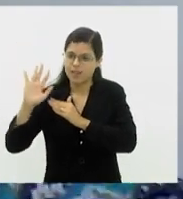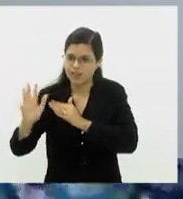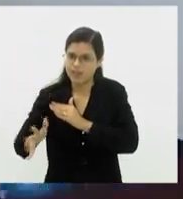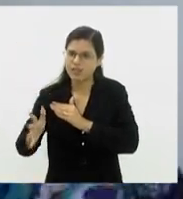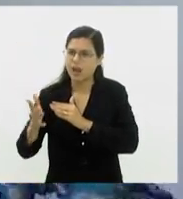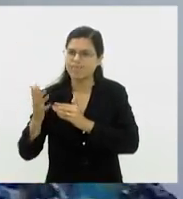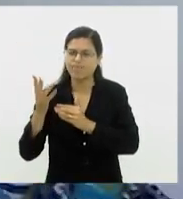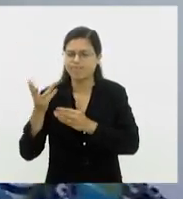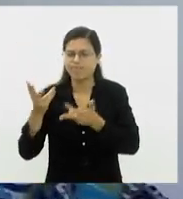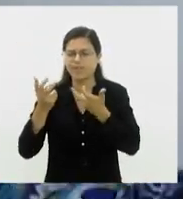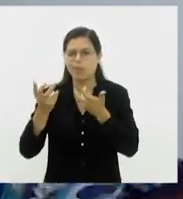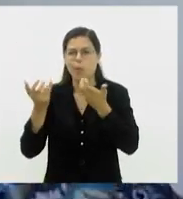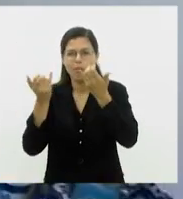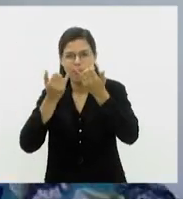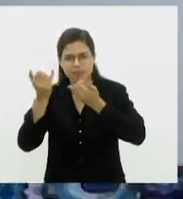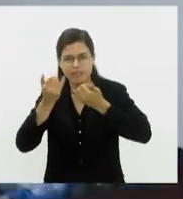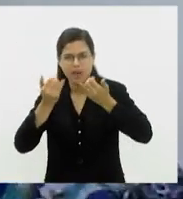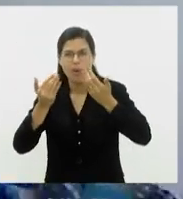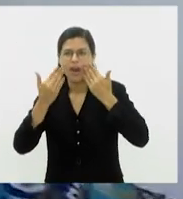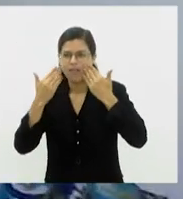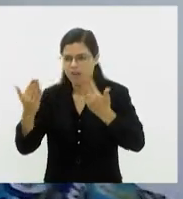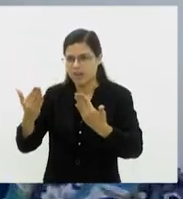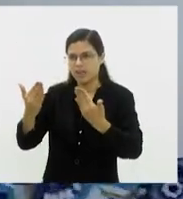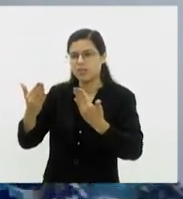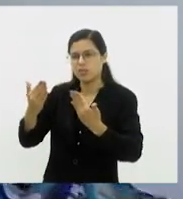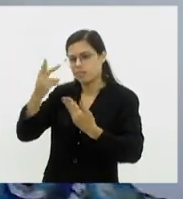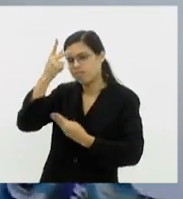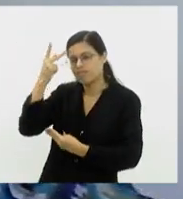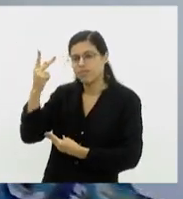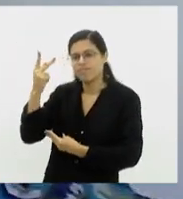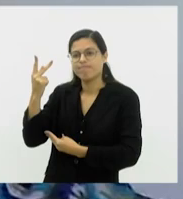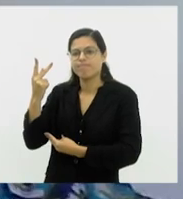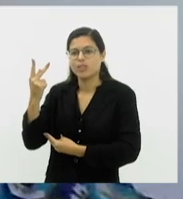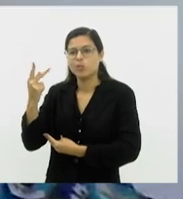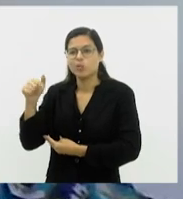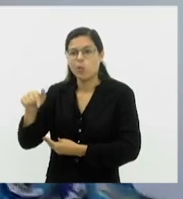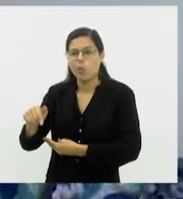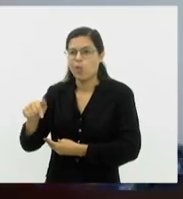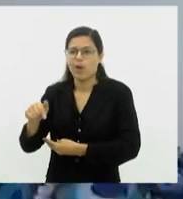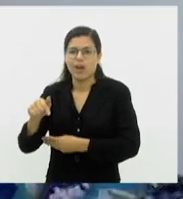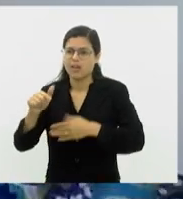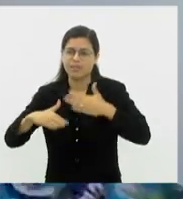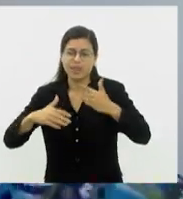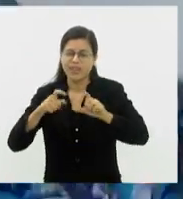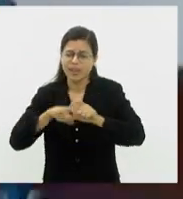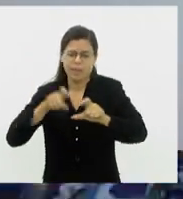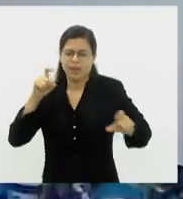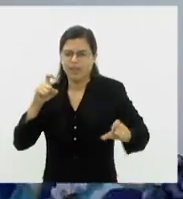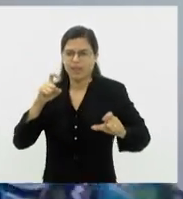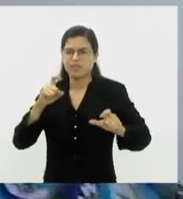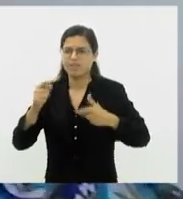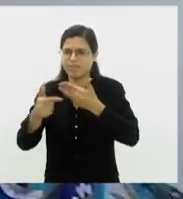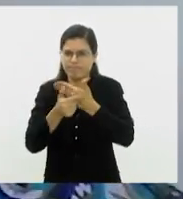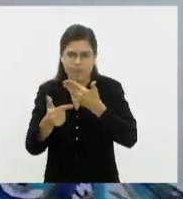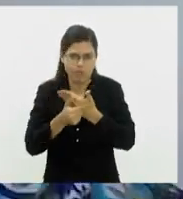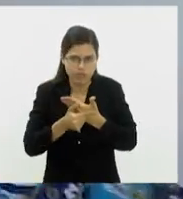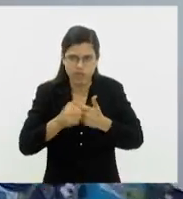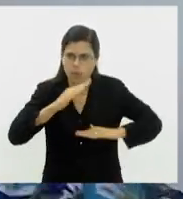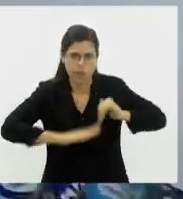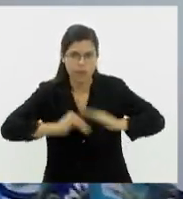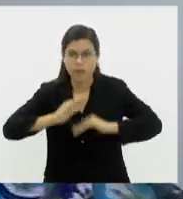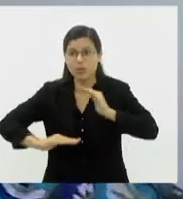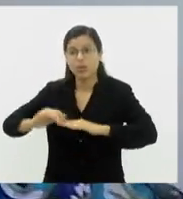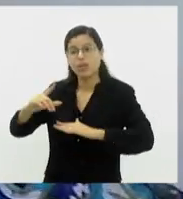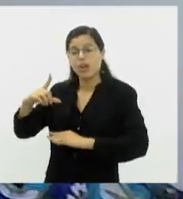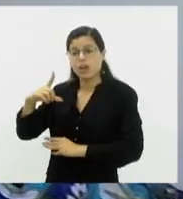revitimizadas aquelas e aqueles cidadãos independente do cargo que ocupam na nossa sociedade há uma reflexão honesta e sincera